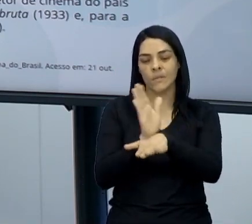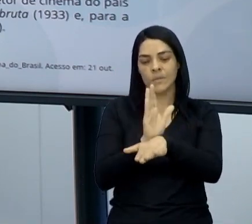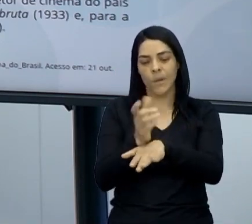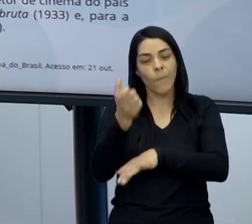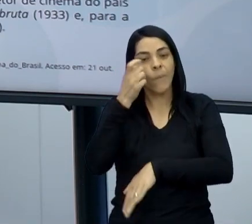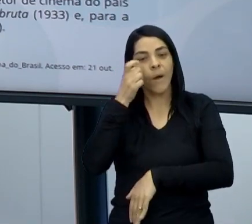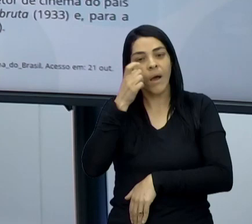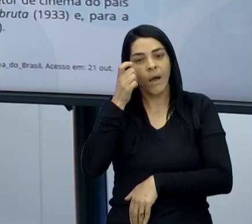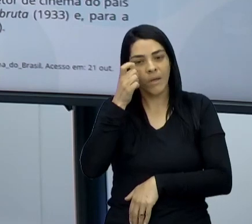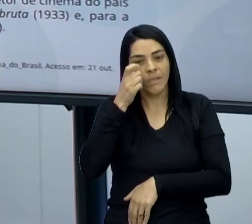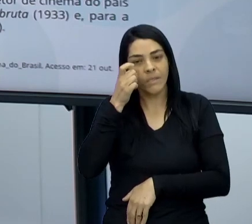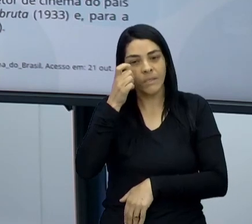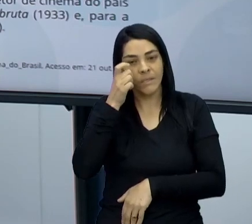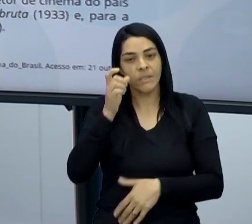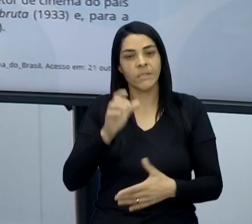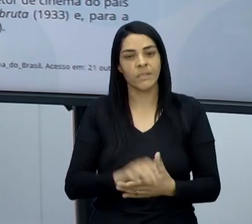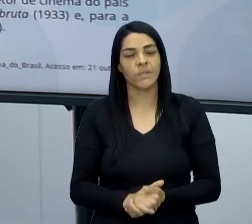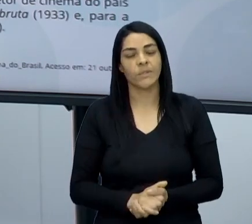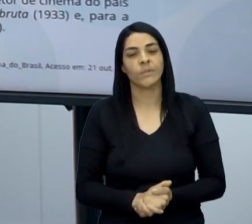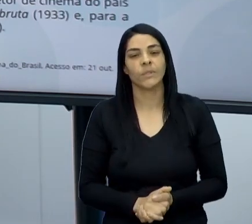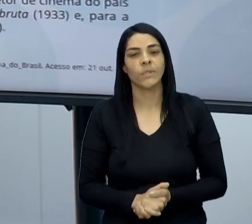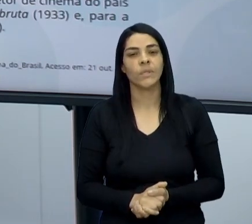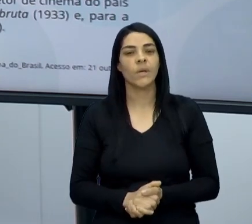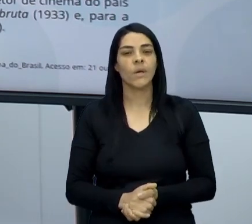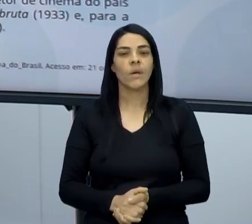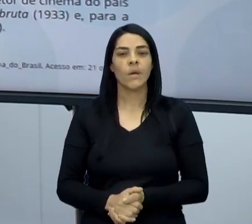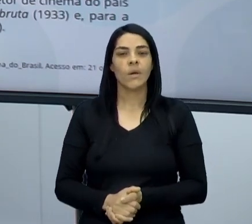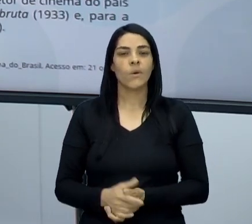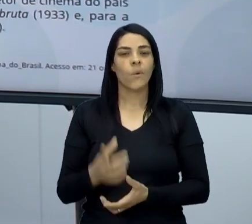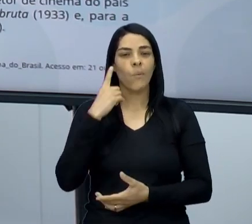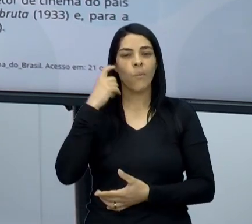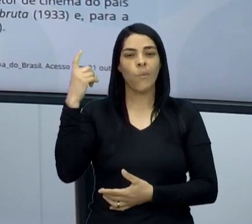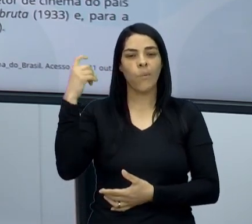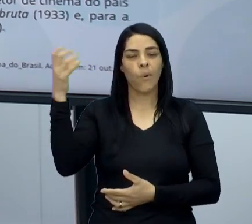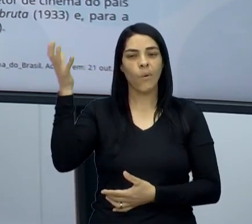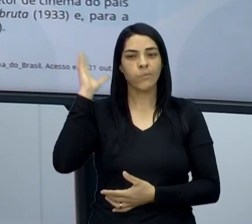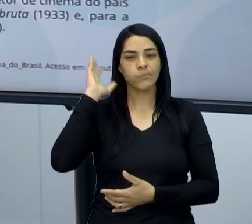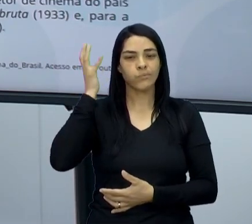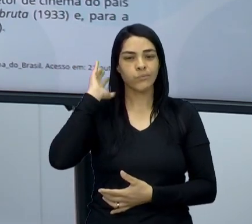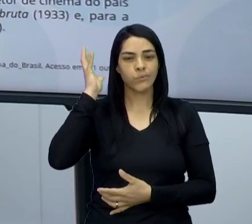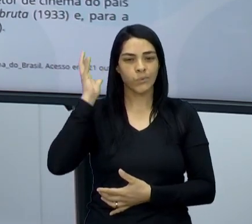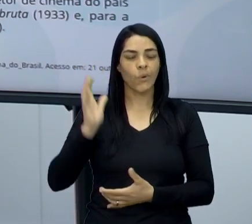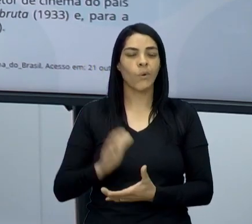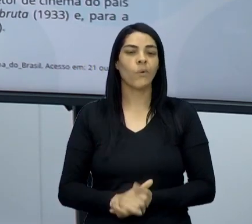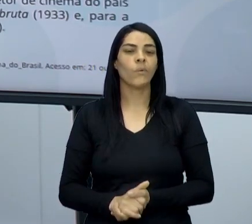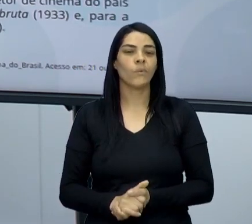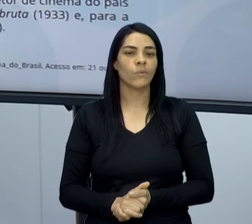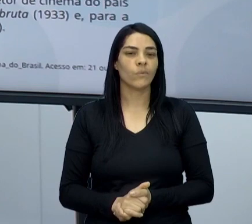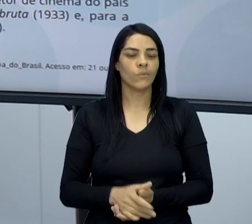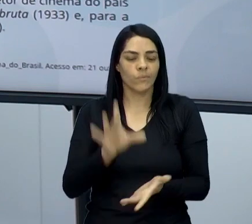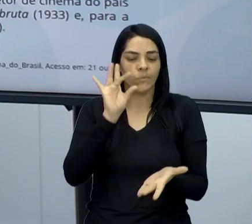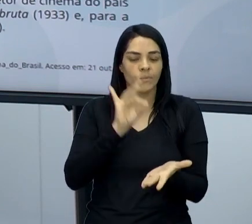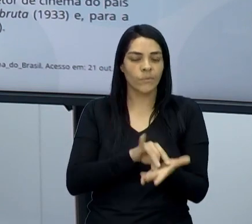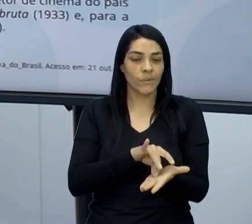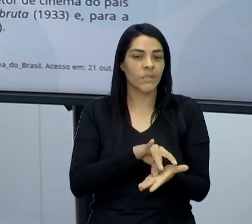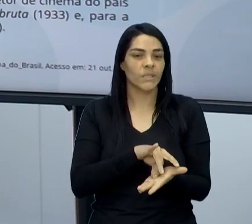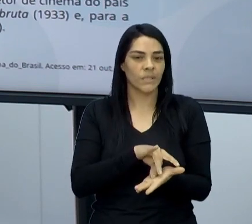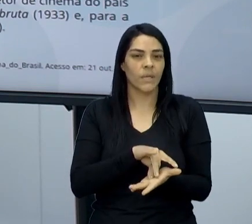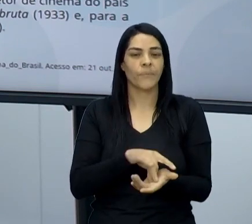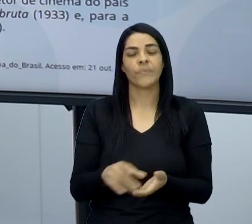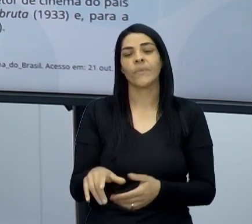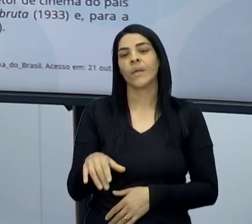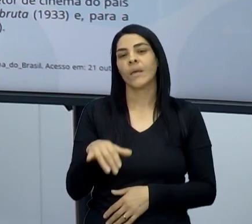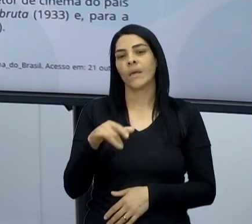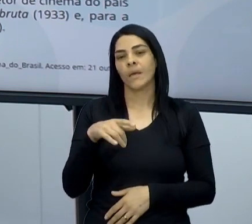da interpretação, a dimensão do ator, tá? O cinema é muito mais do que o ator, tá? Vou falar uma coisa bem interessante. O palco